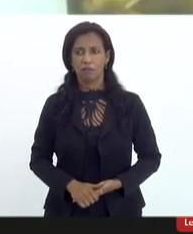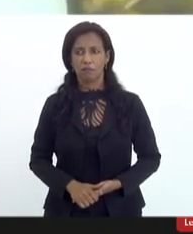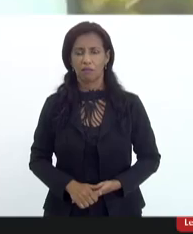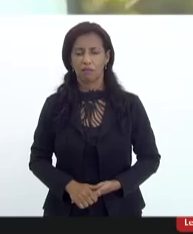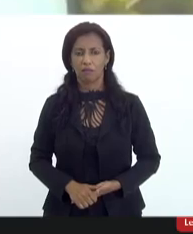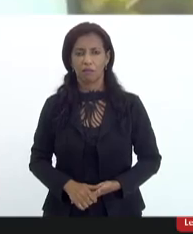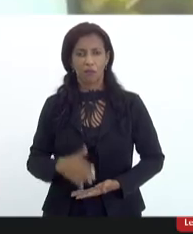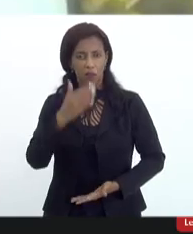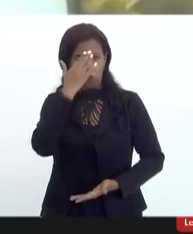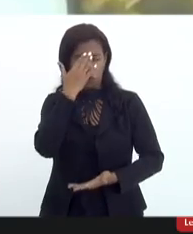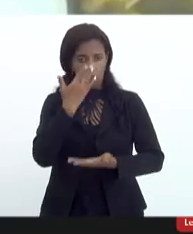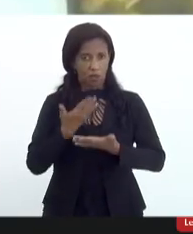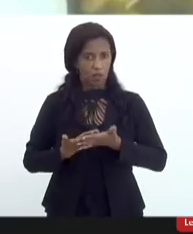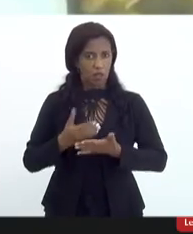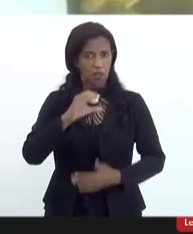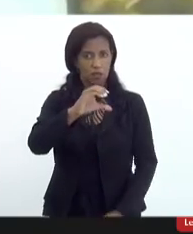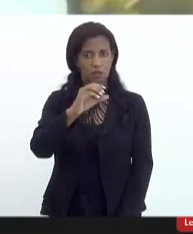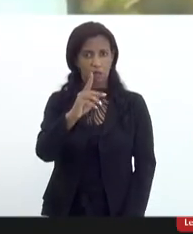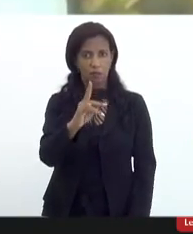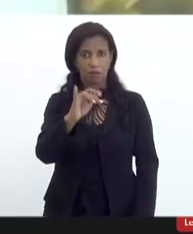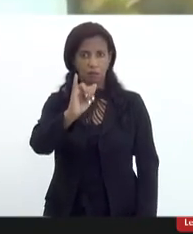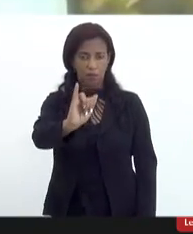Eu acredito que a CPI